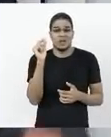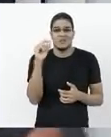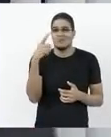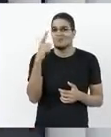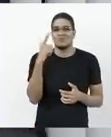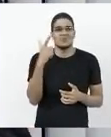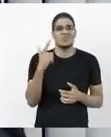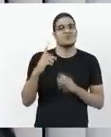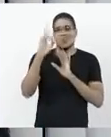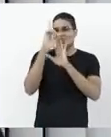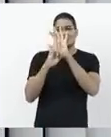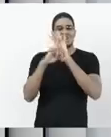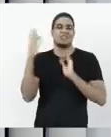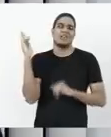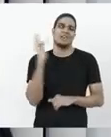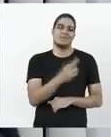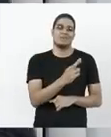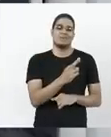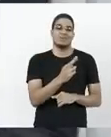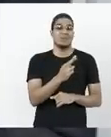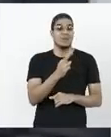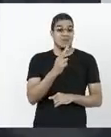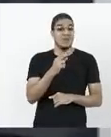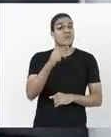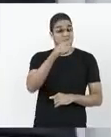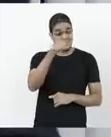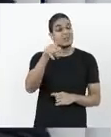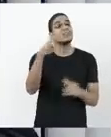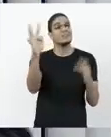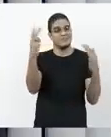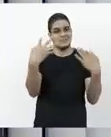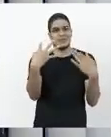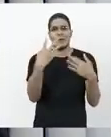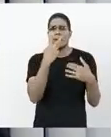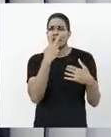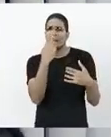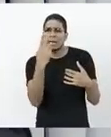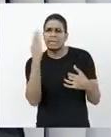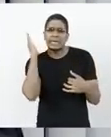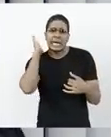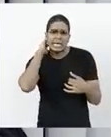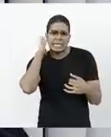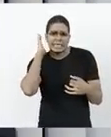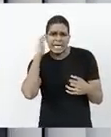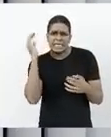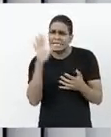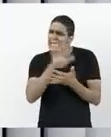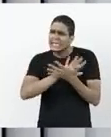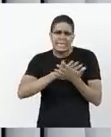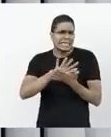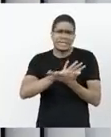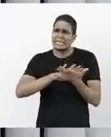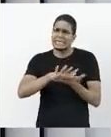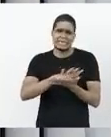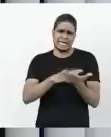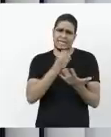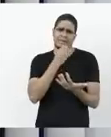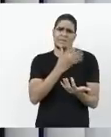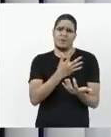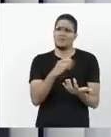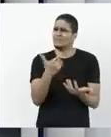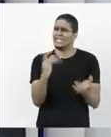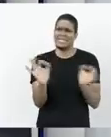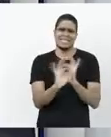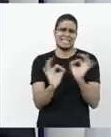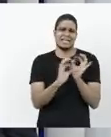houve aqui uma unanimidade dos adversários e parece que a cidade nada presta, parece que absolutamente nada serve, parece que os servidores do